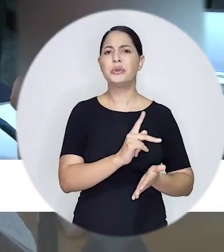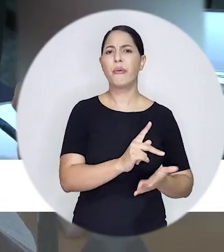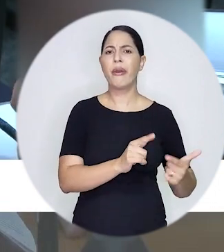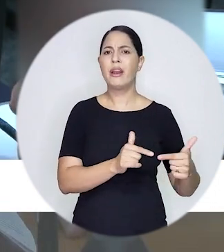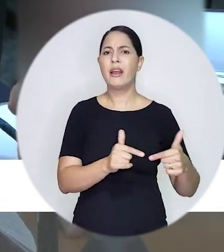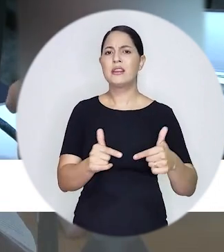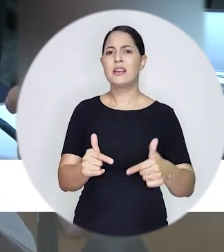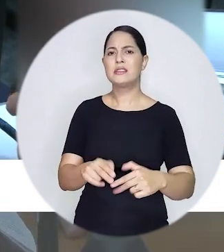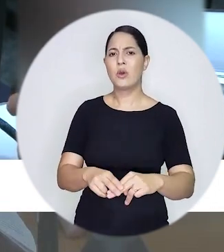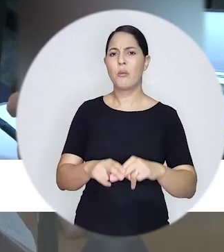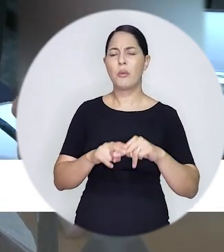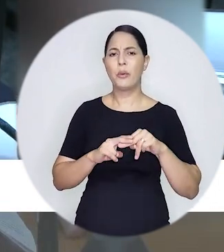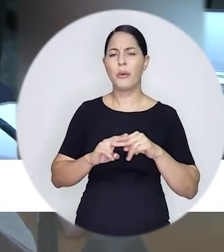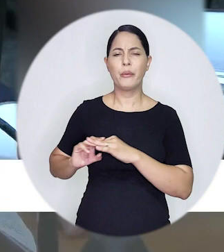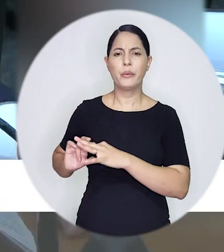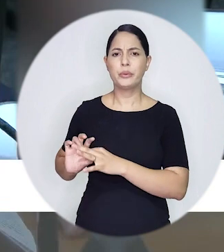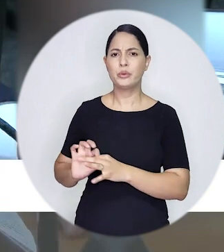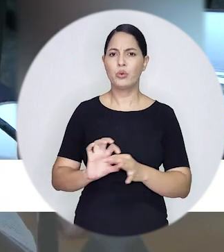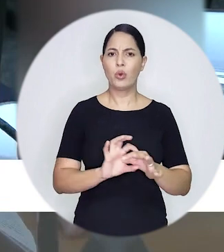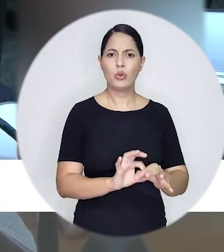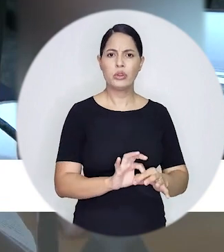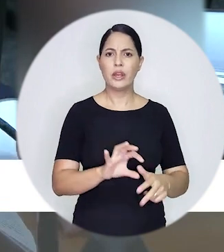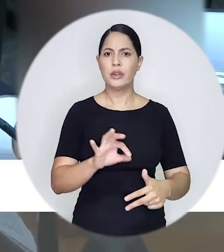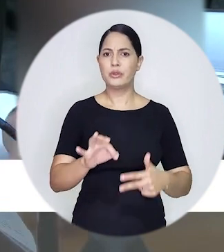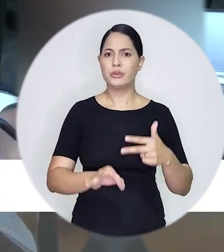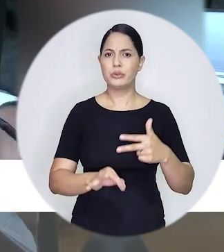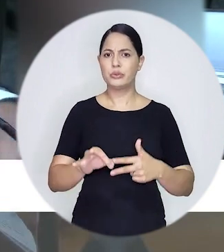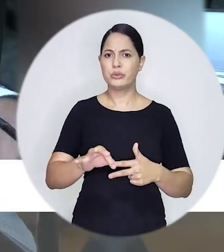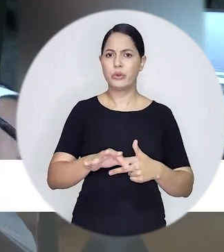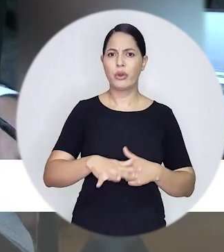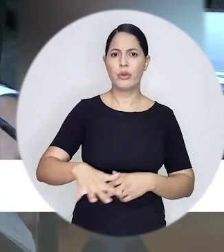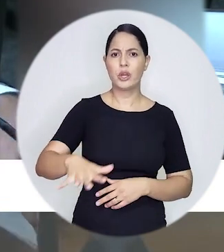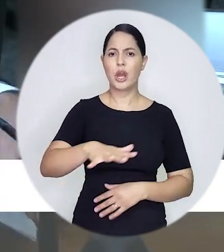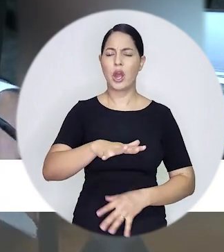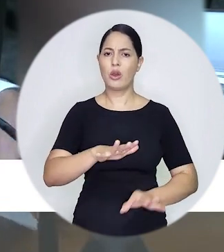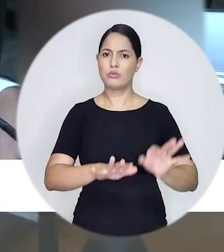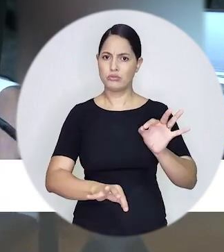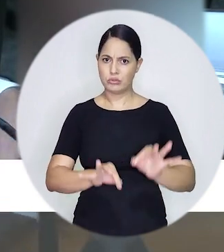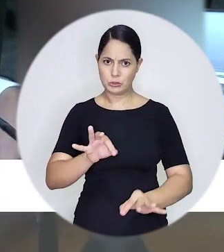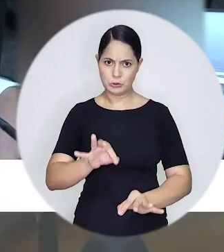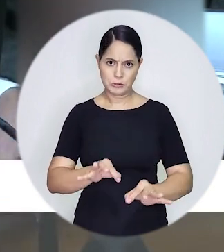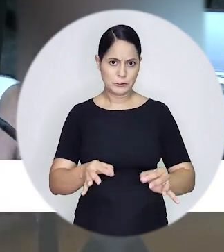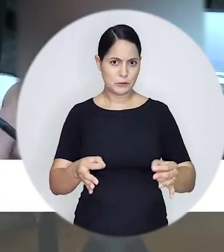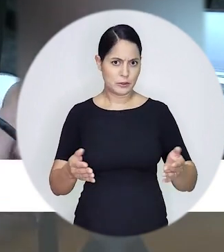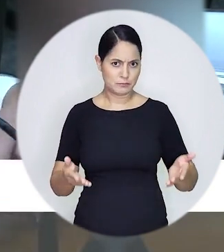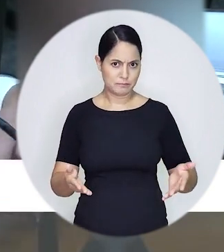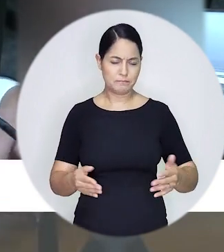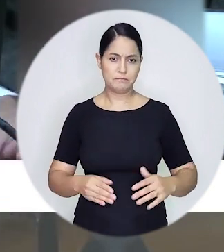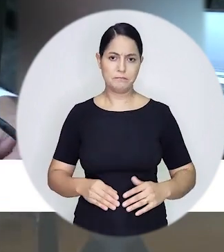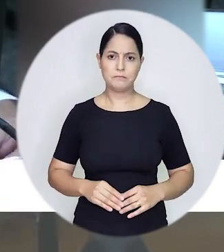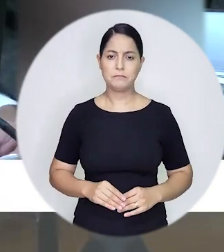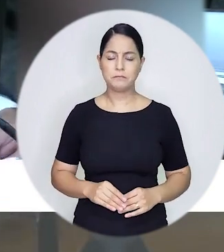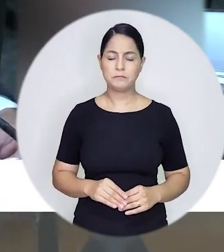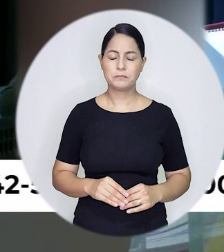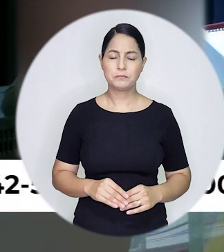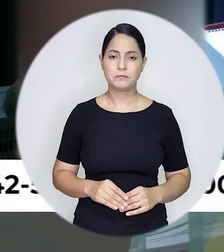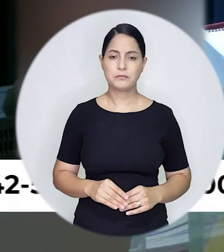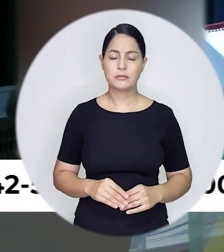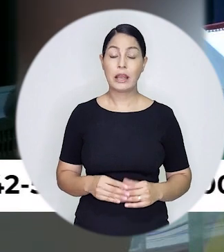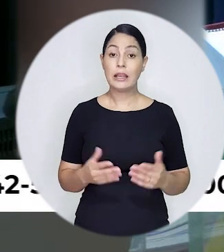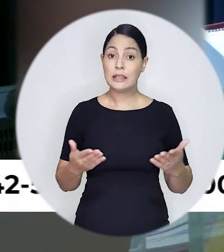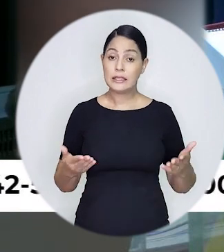essa manifestação se circunscreve ao âmbito judicial e jurisdicional.